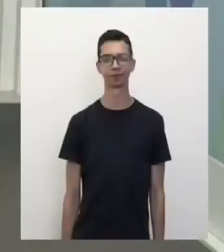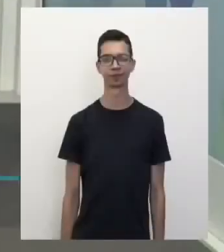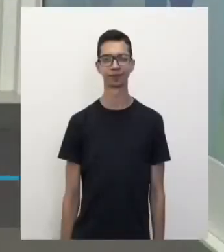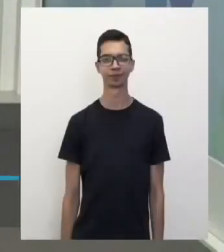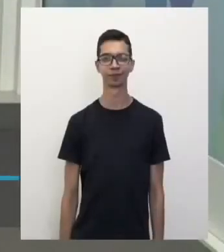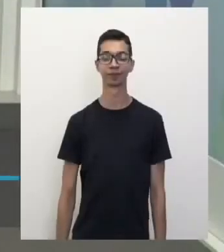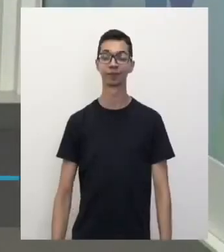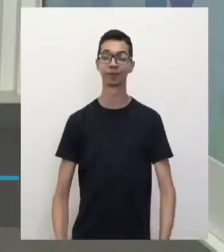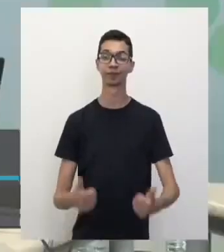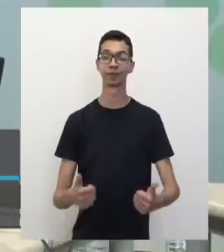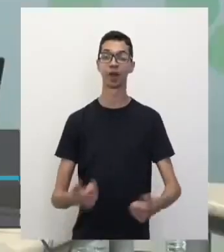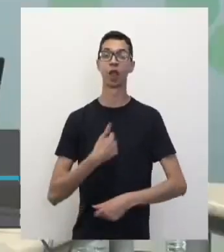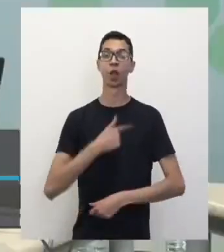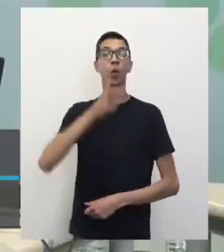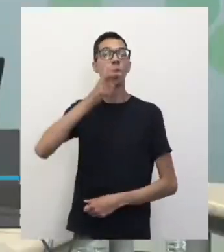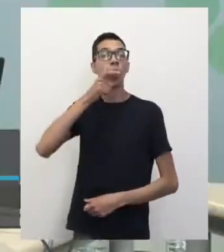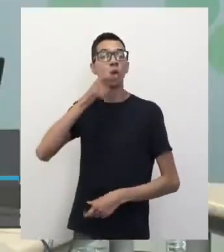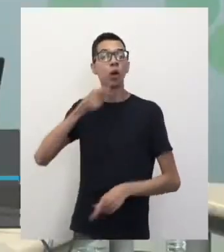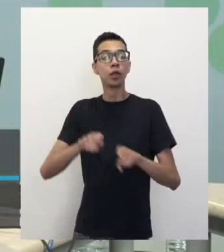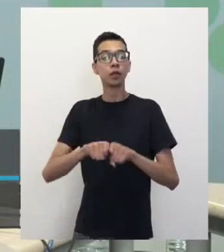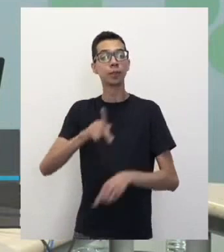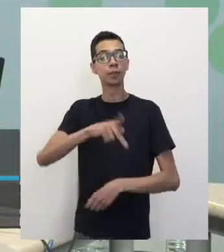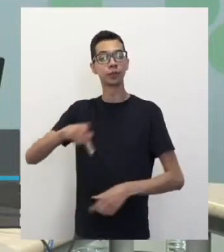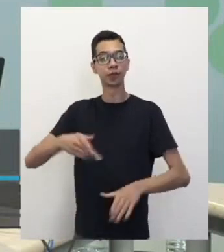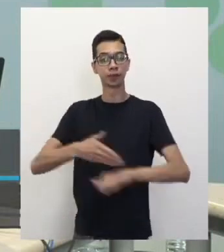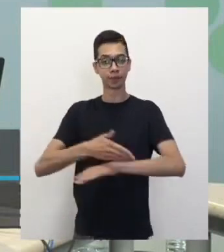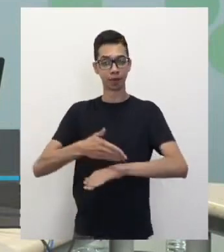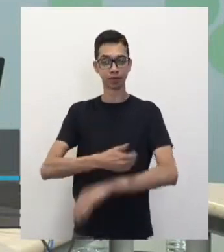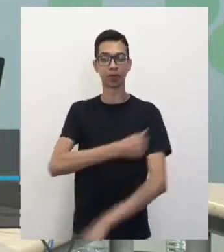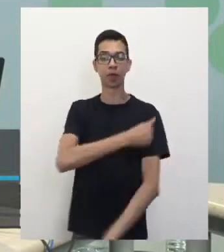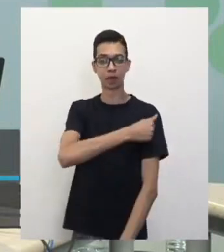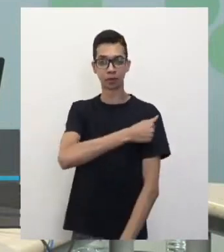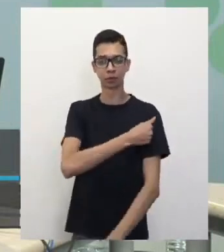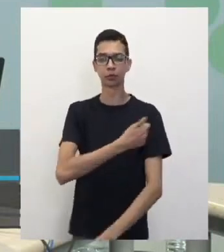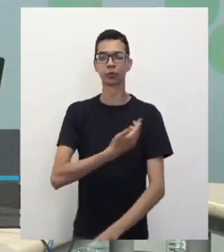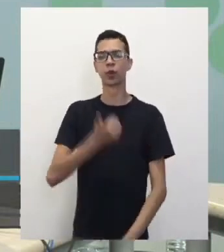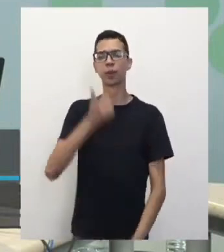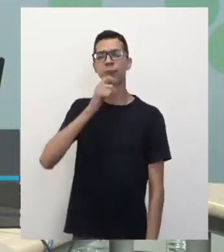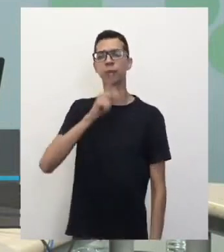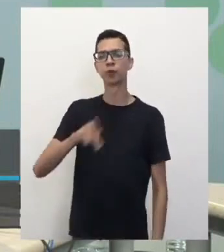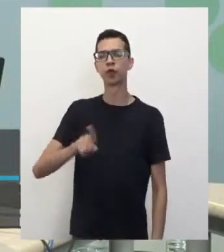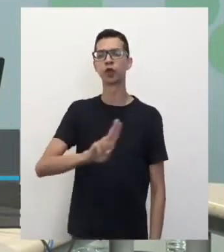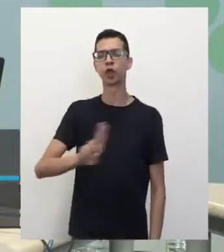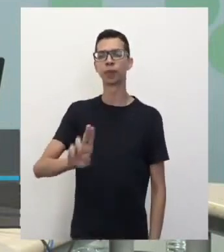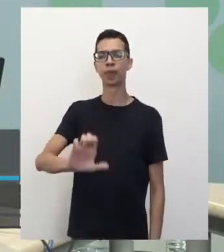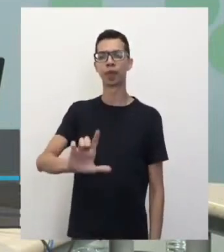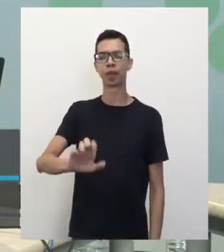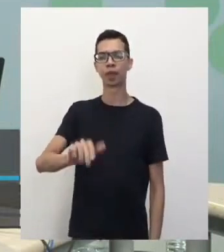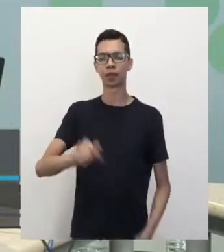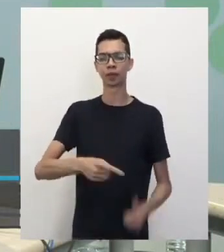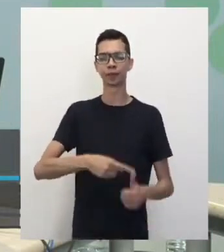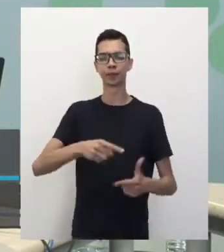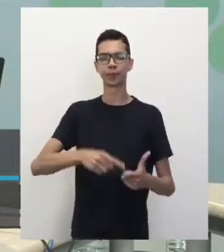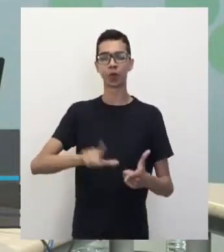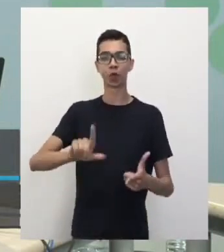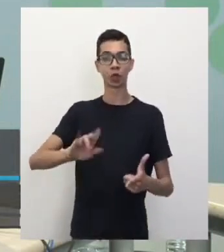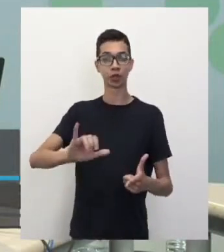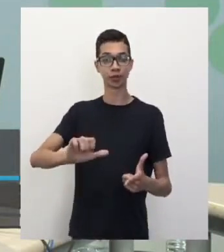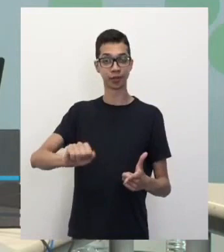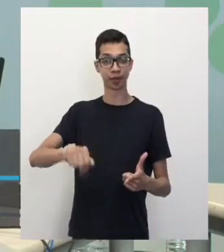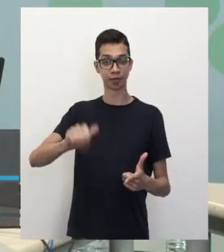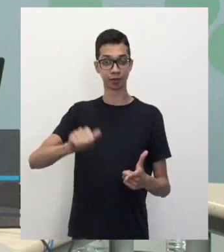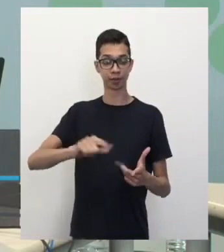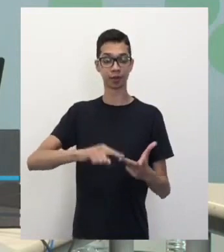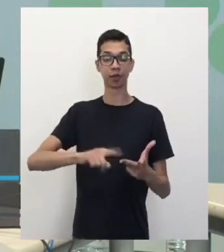De olho aqui na participação dos professores e alunos, pro Helena, pro Luciana, pro Valéria, pro Ondina,